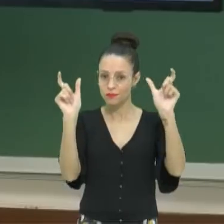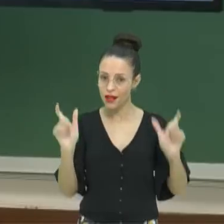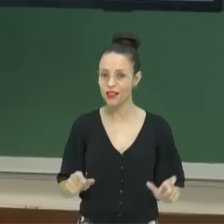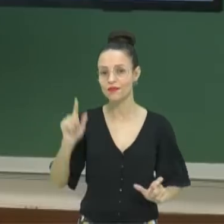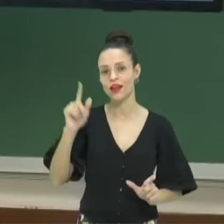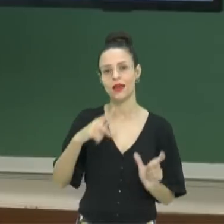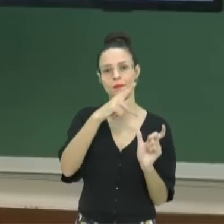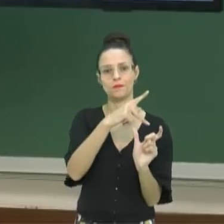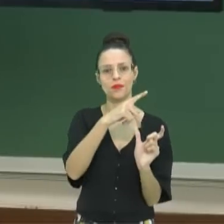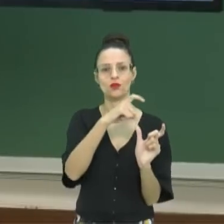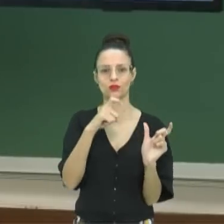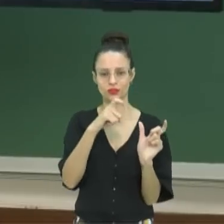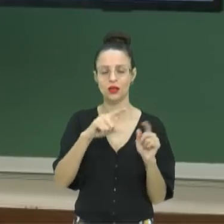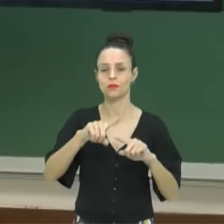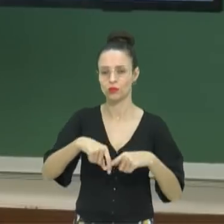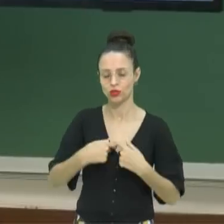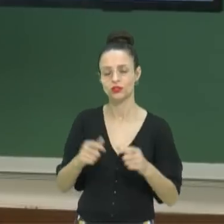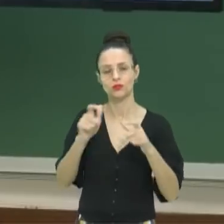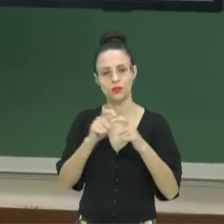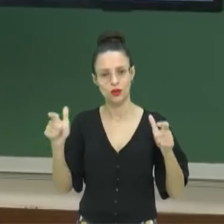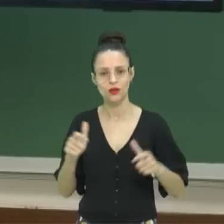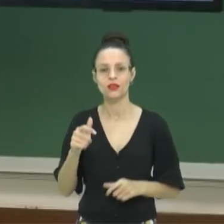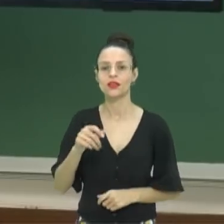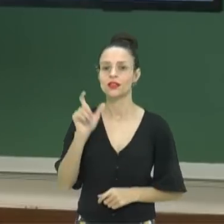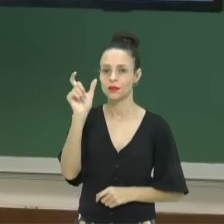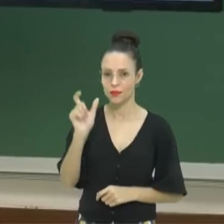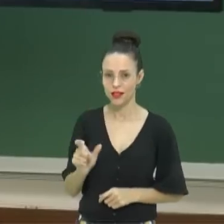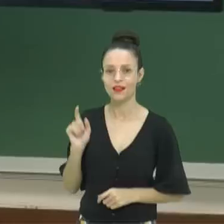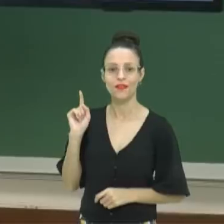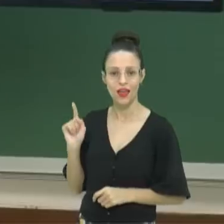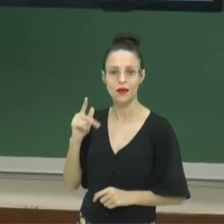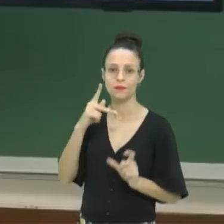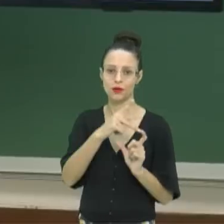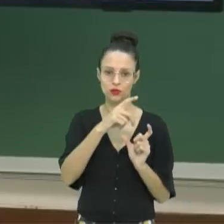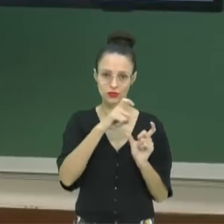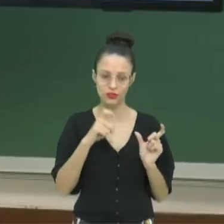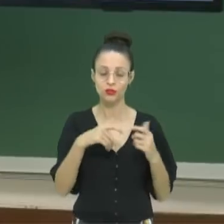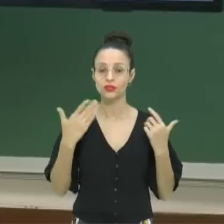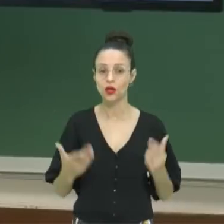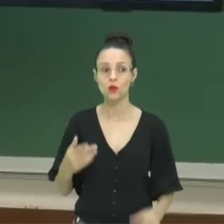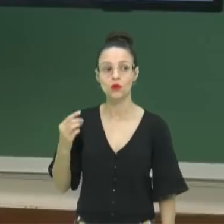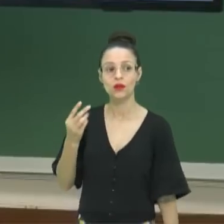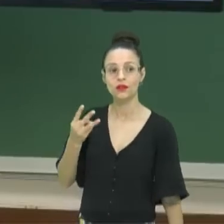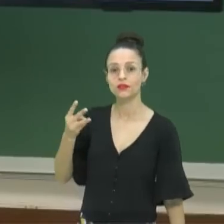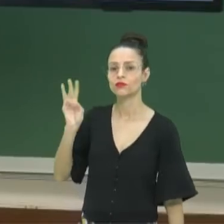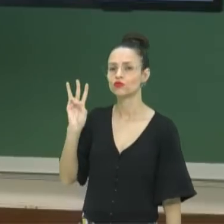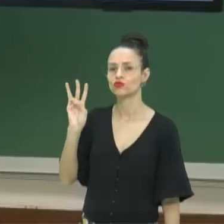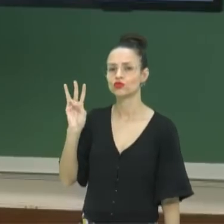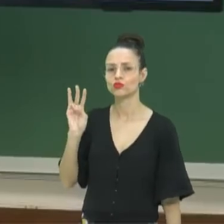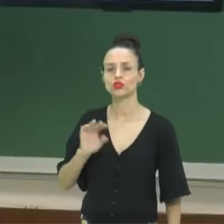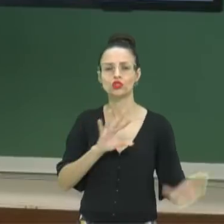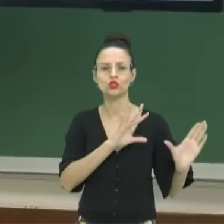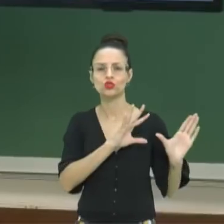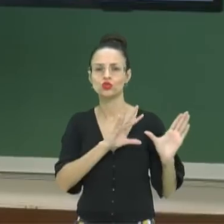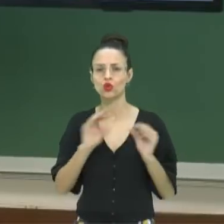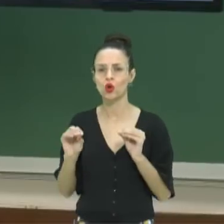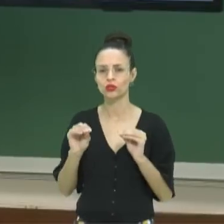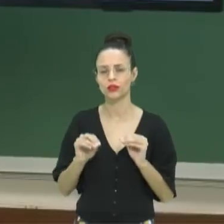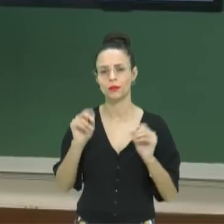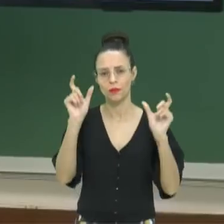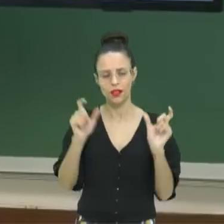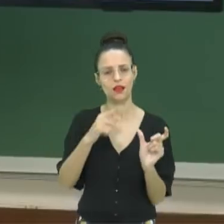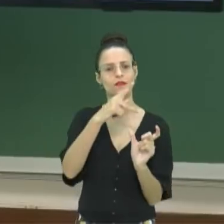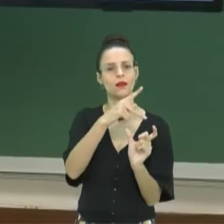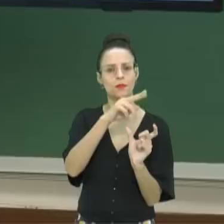são paroxítonas. Por isso que a maioria das palavras acentuadas está aqui. E quando estiver aqui, todas são